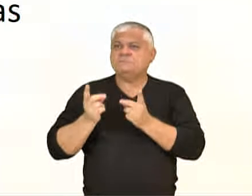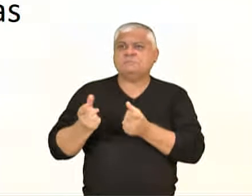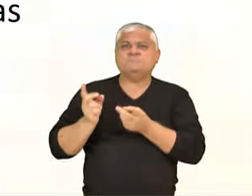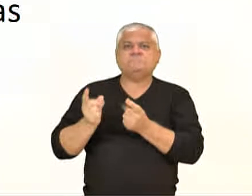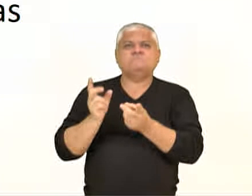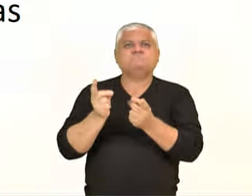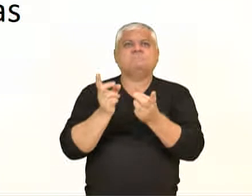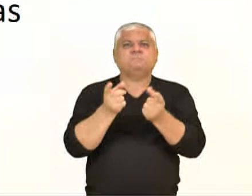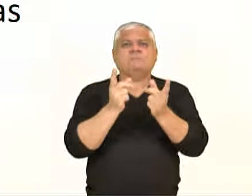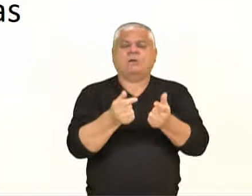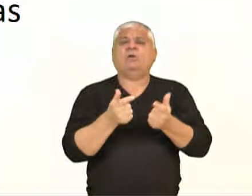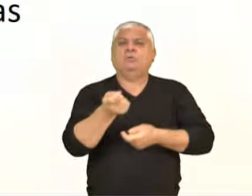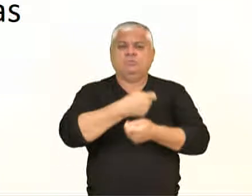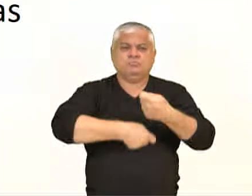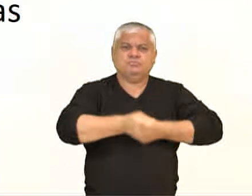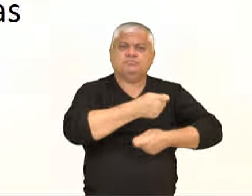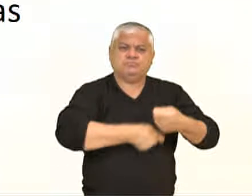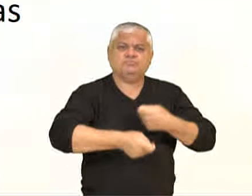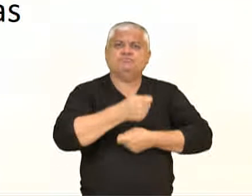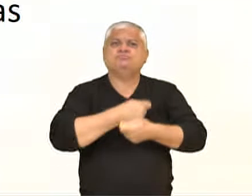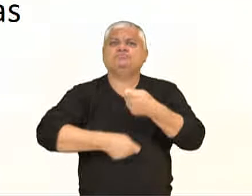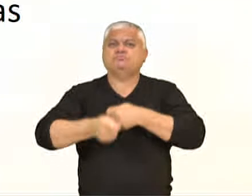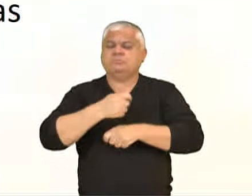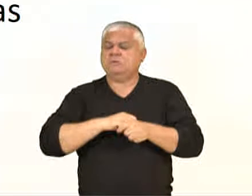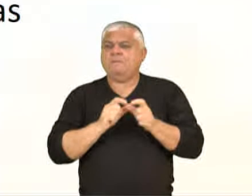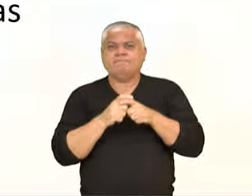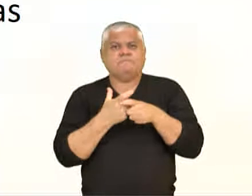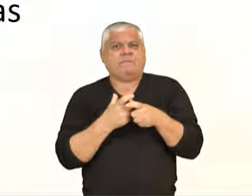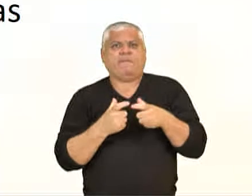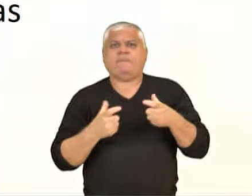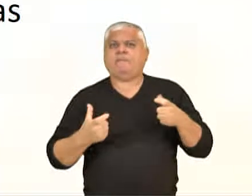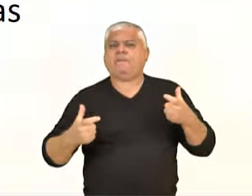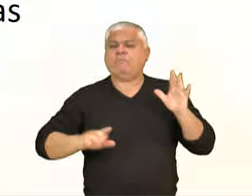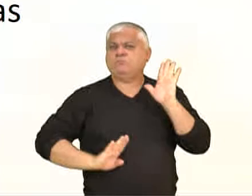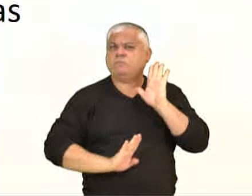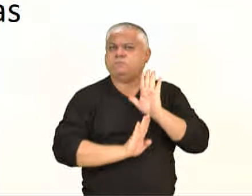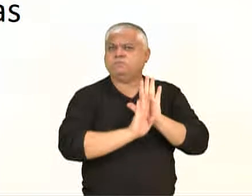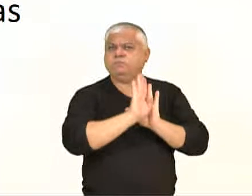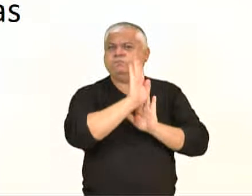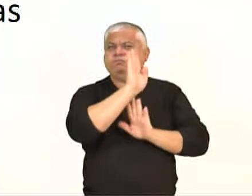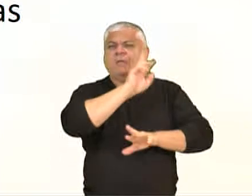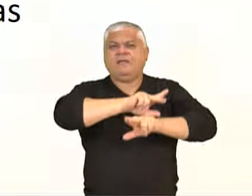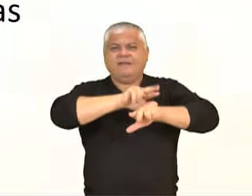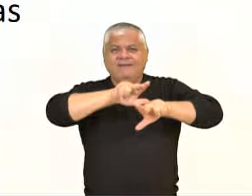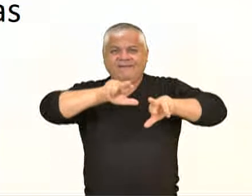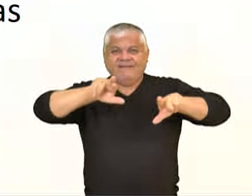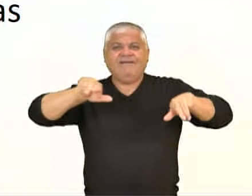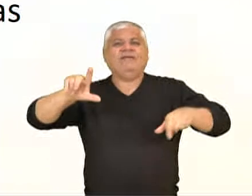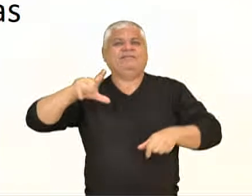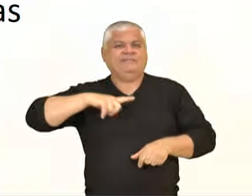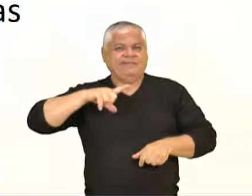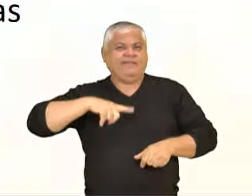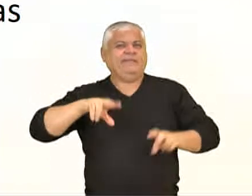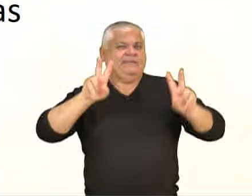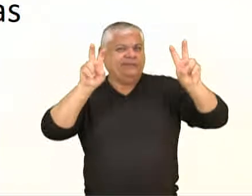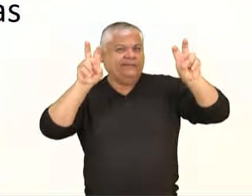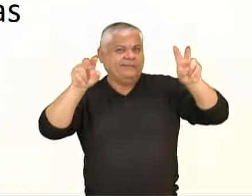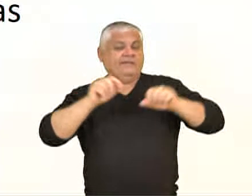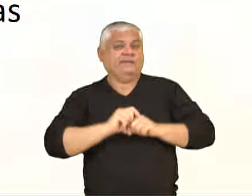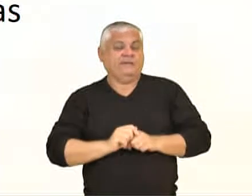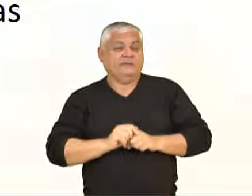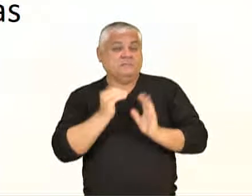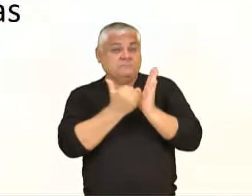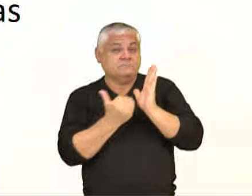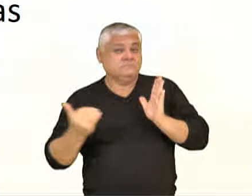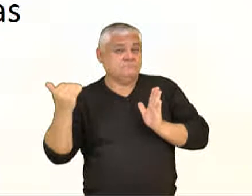inéditas, movimentando um mercado sempre crescente e cada vez mais diversificado de produtos temáticos, que vão além